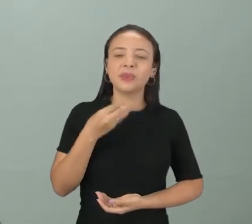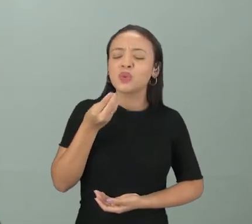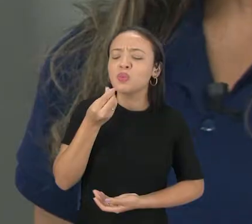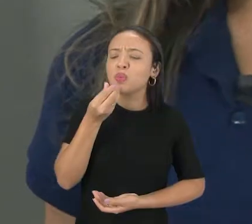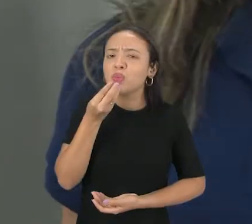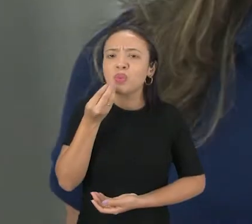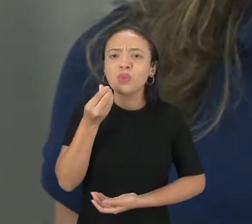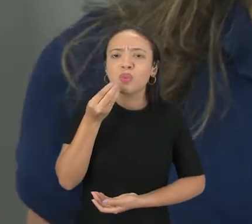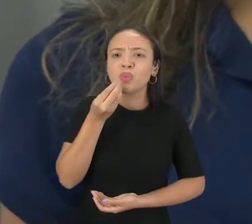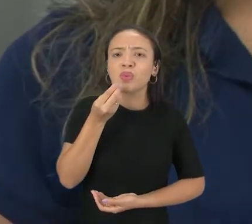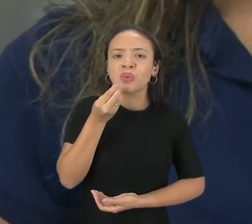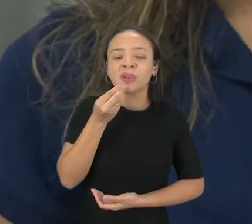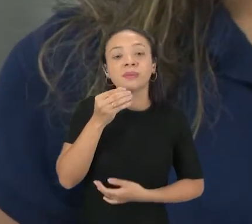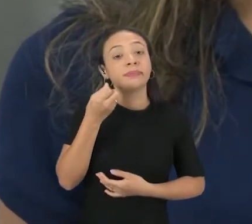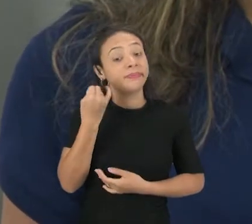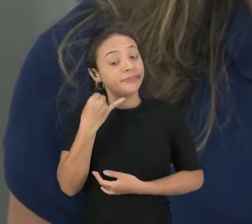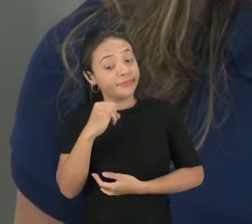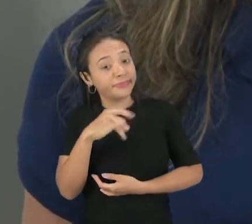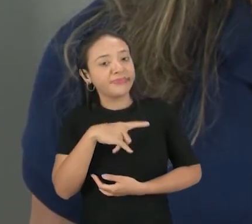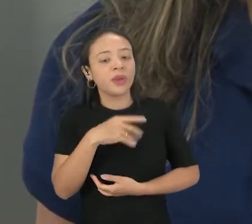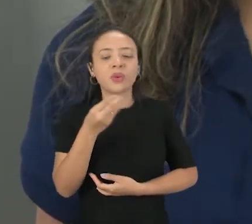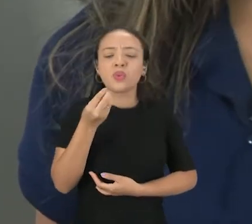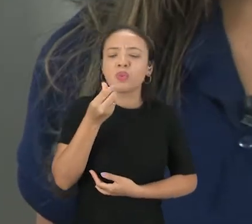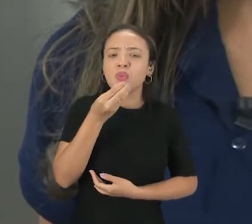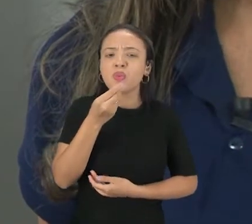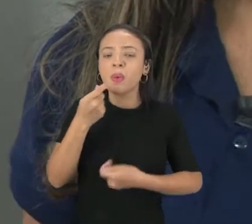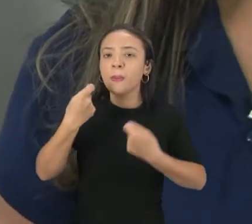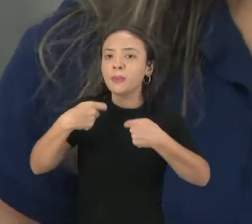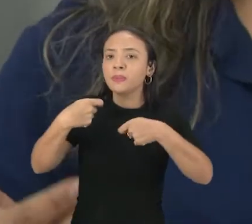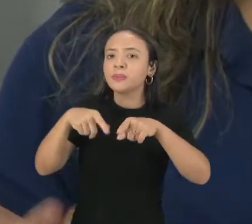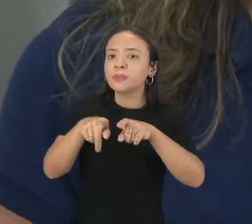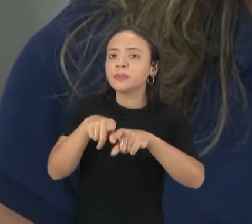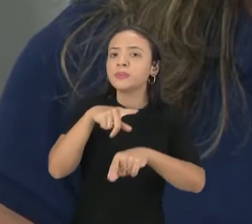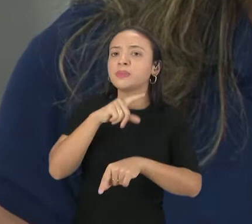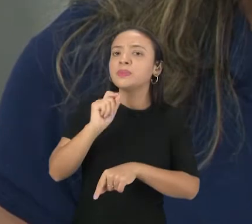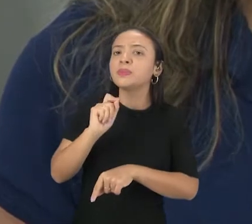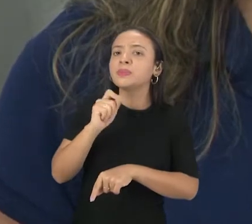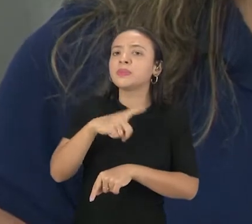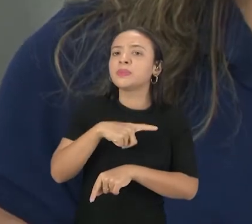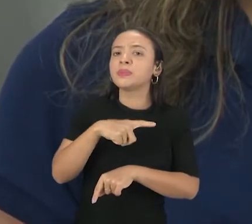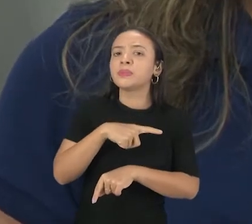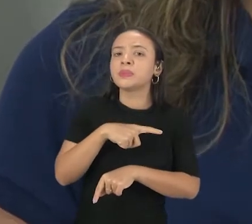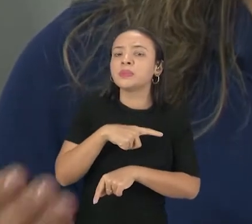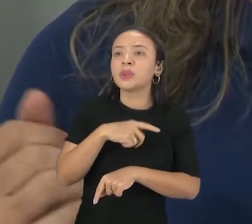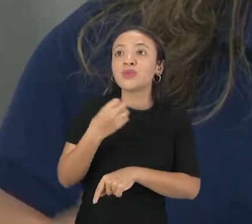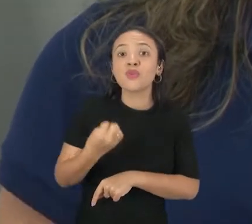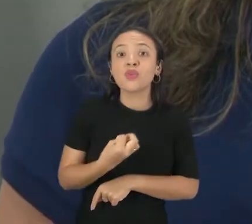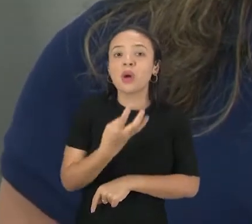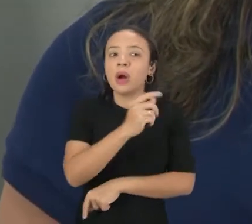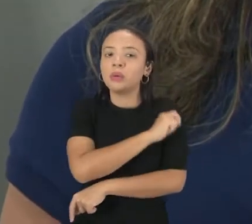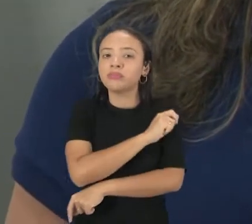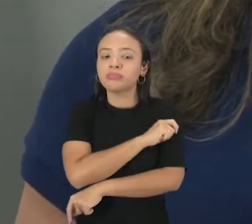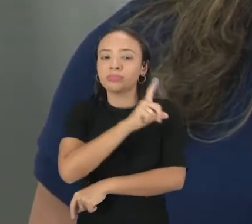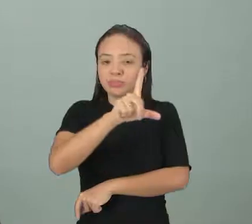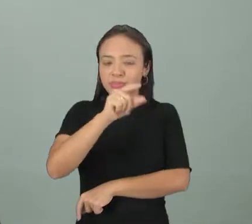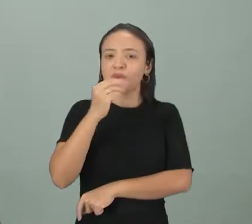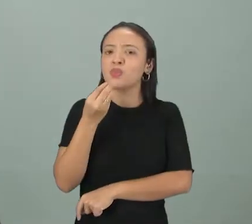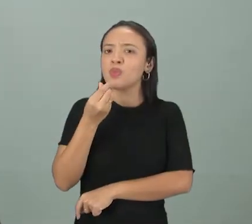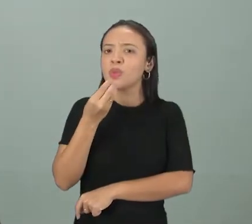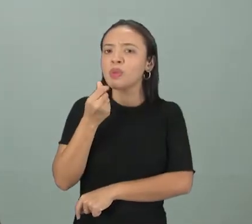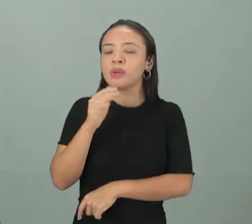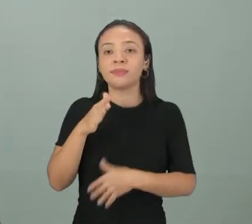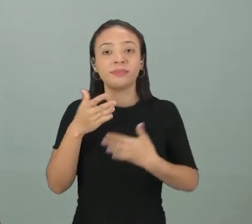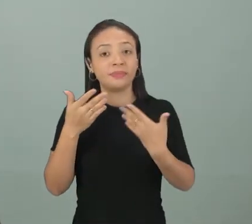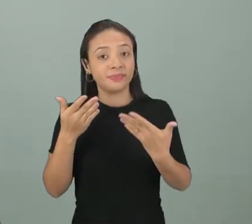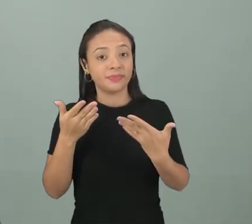sabores você temos os sabores vamos precisar saber quantos alunos votaram em cada um desses sabores